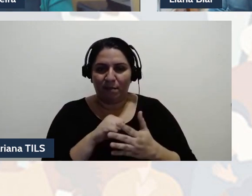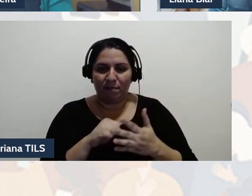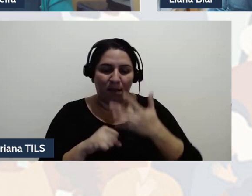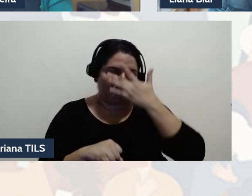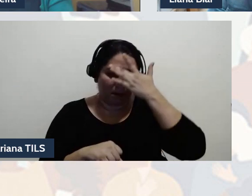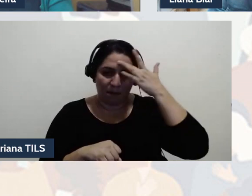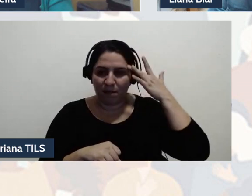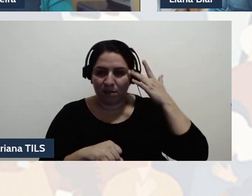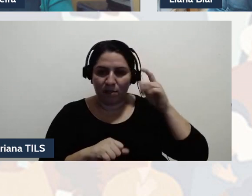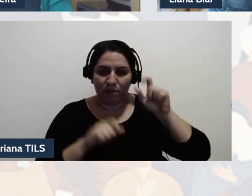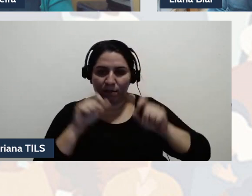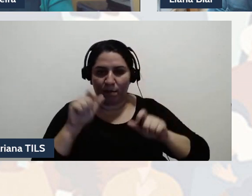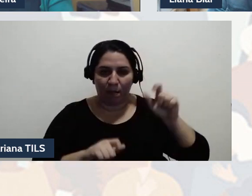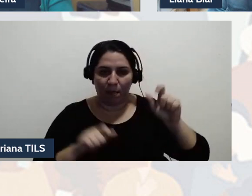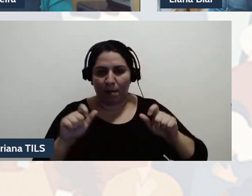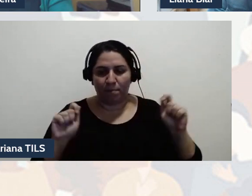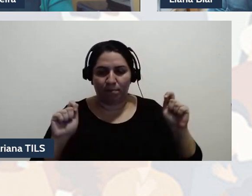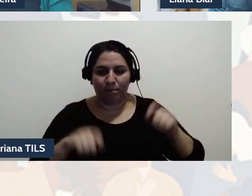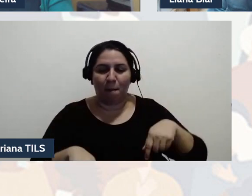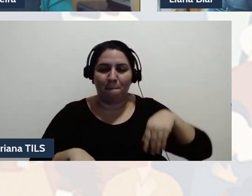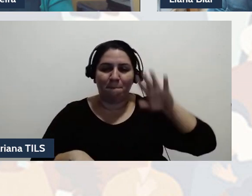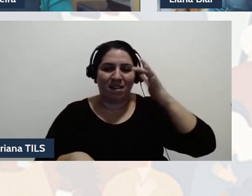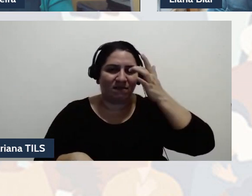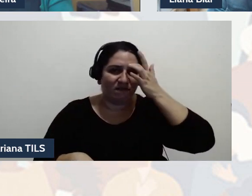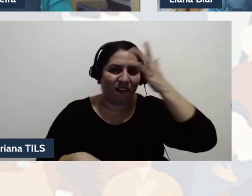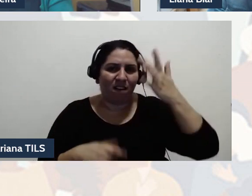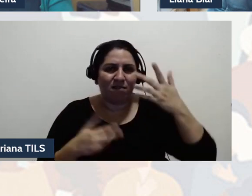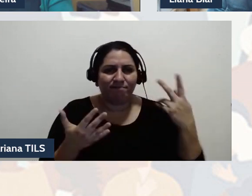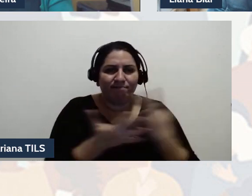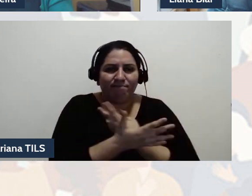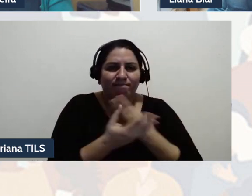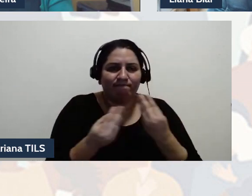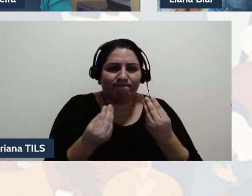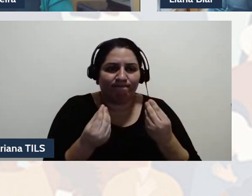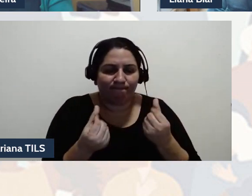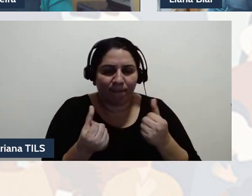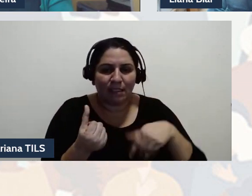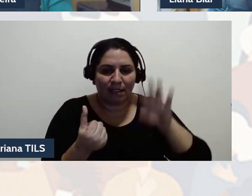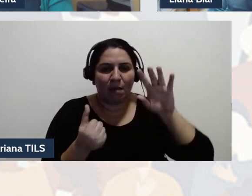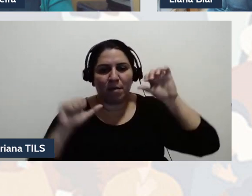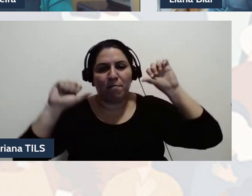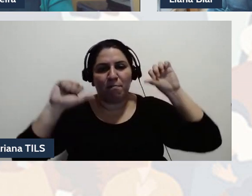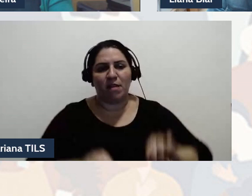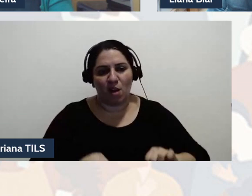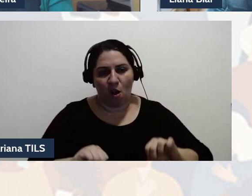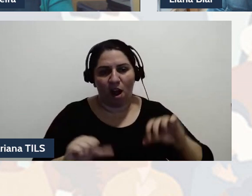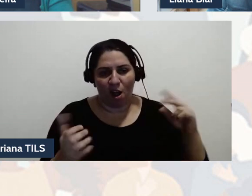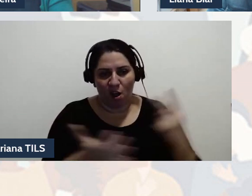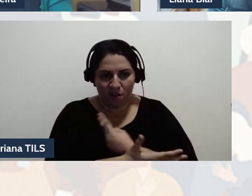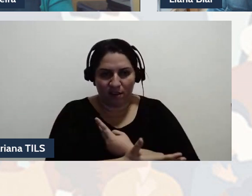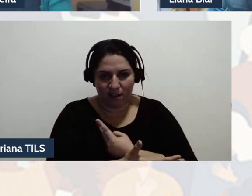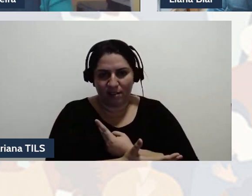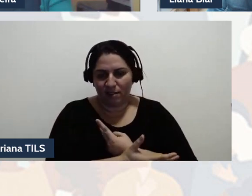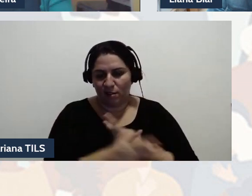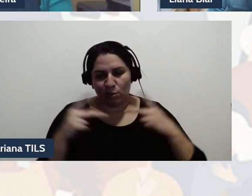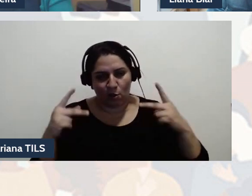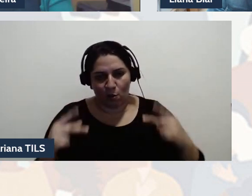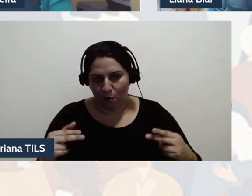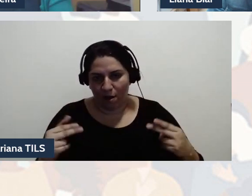maior vulnerabilidade social sempre acabam levando a pior, né? Então,